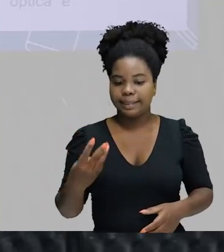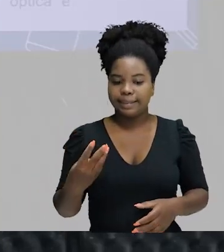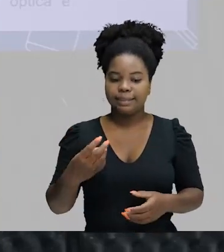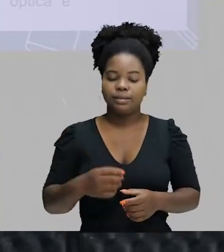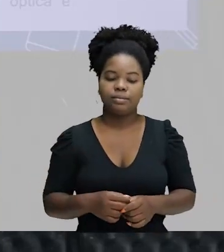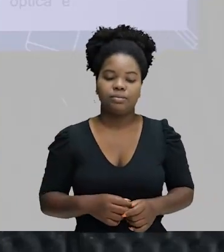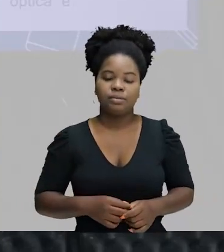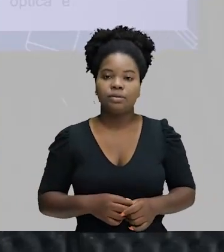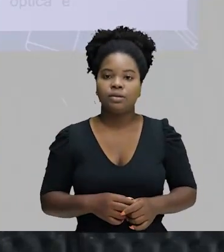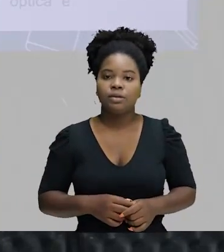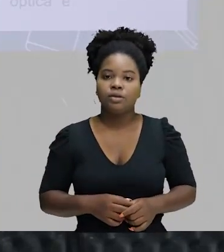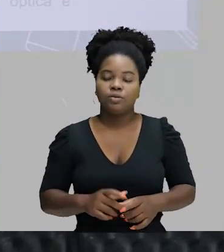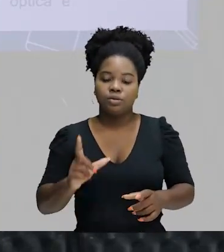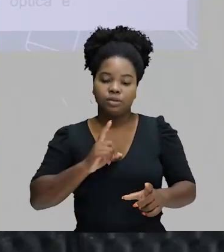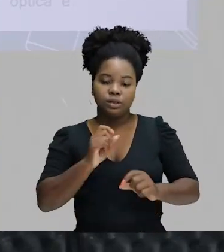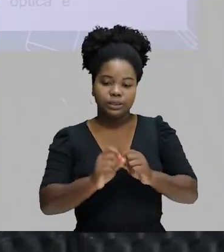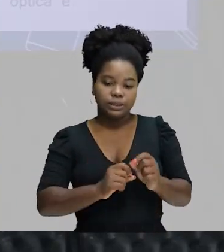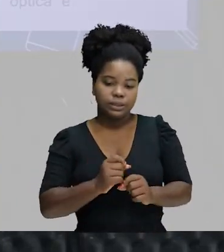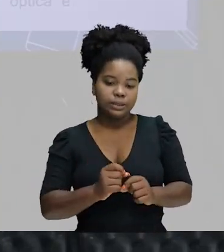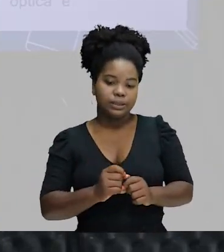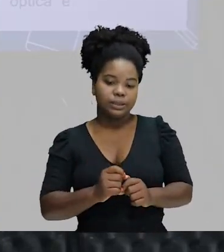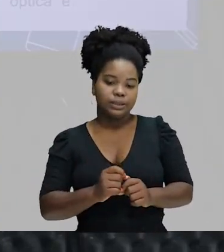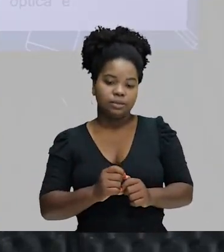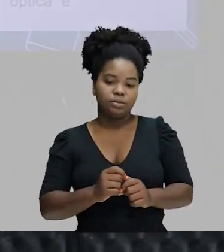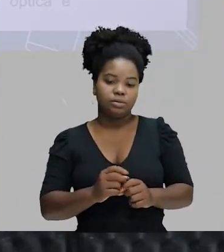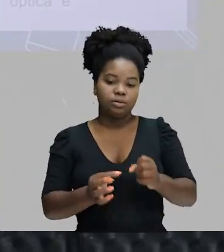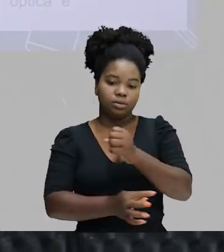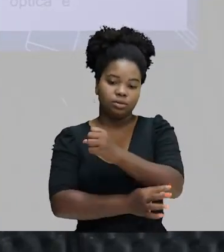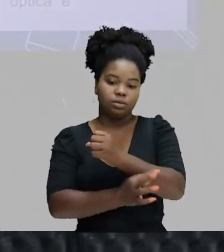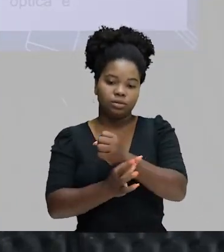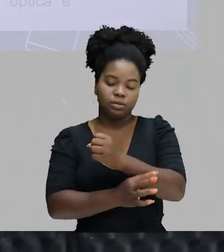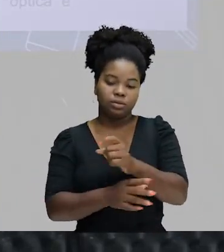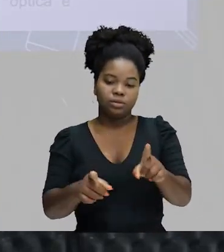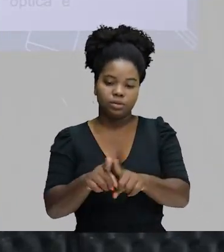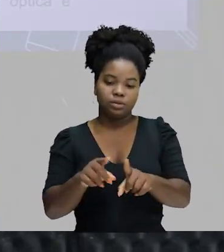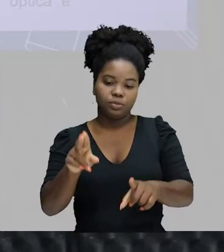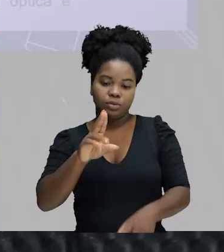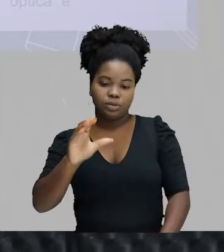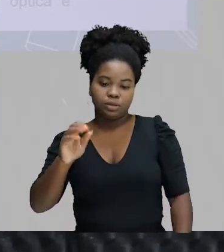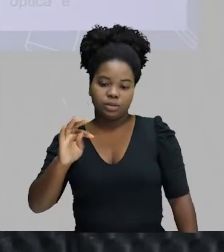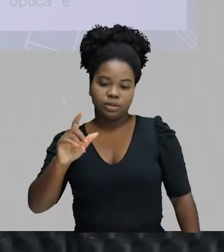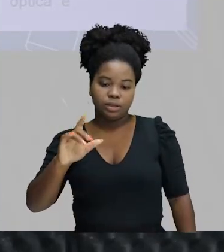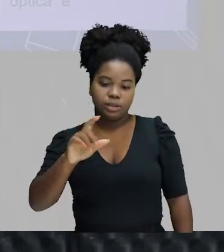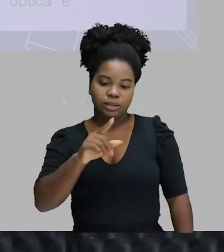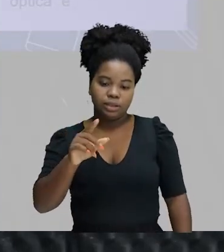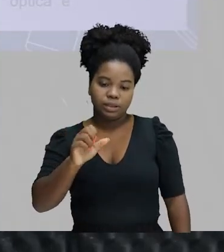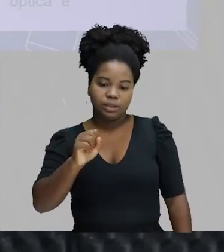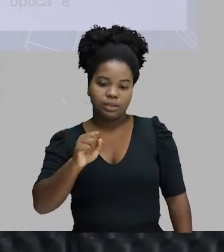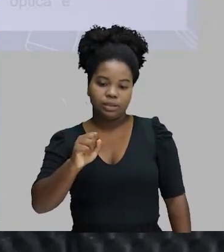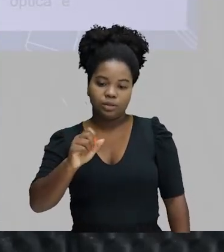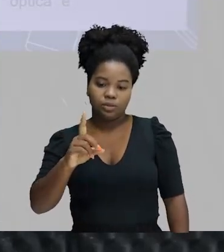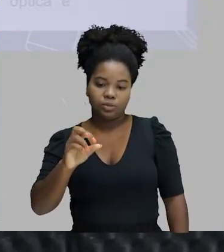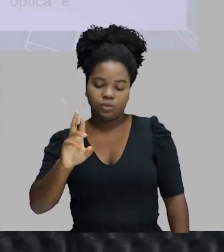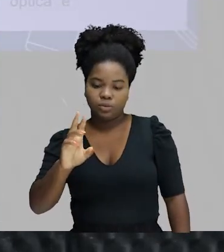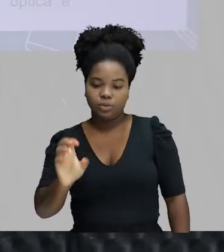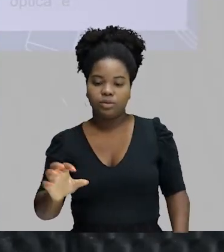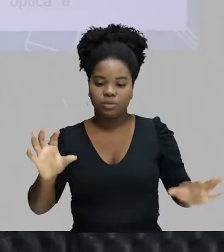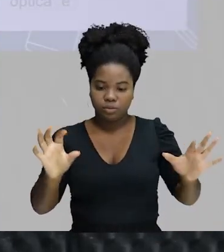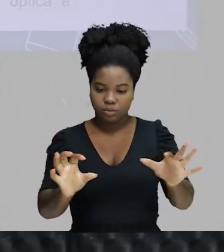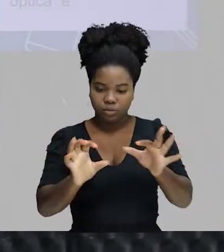Então, devido à pressão, temperatura e uso de catalisadores, nós vamos poder juntar essas